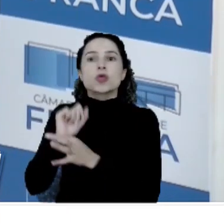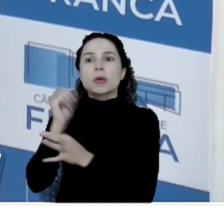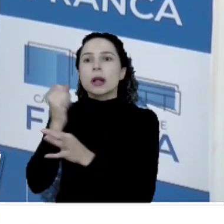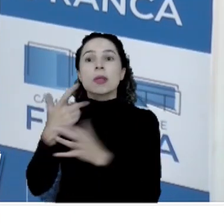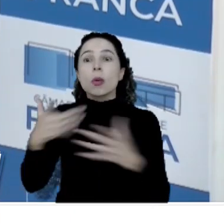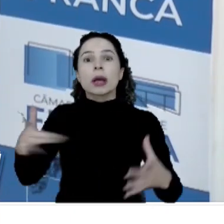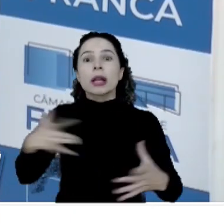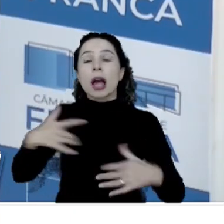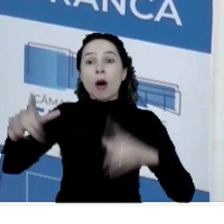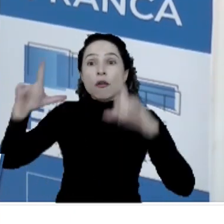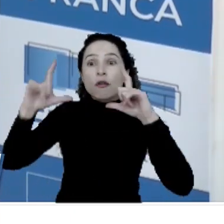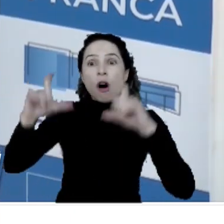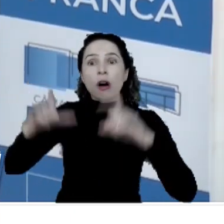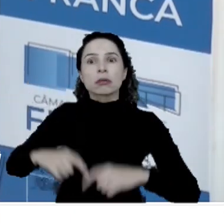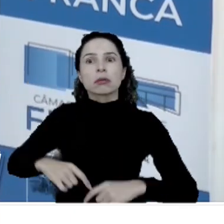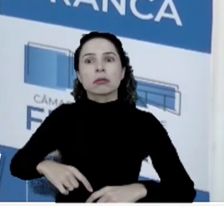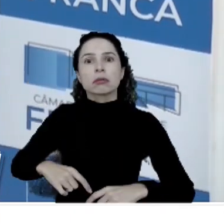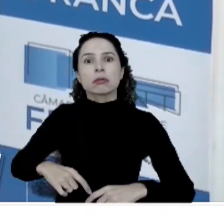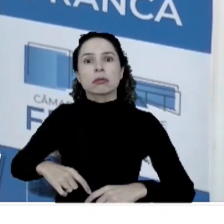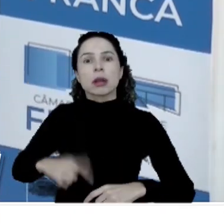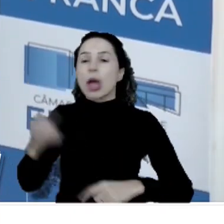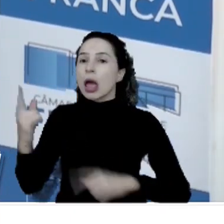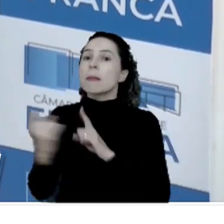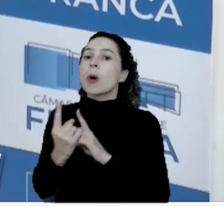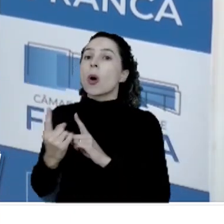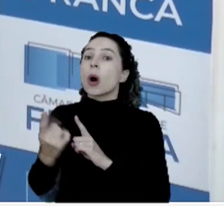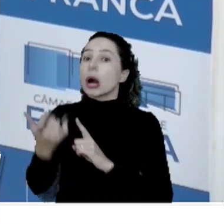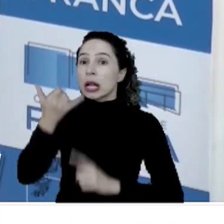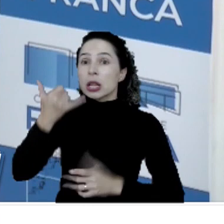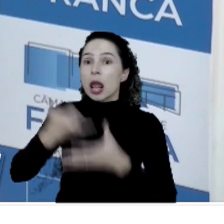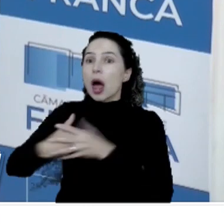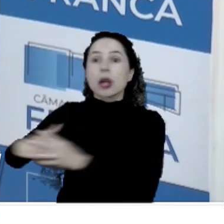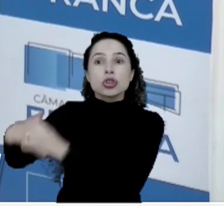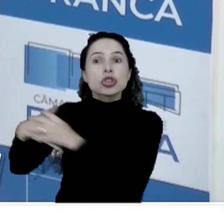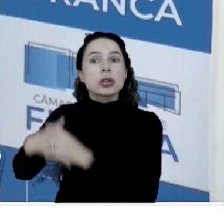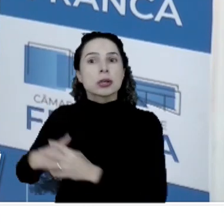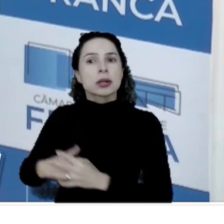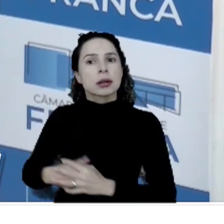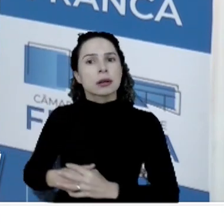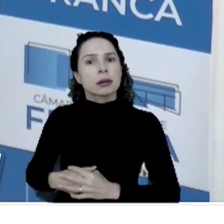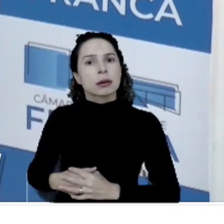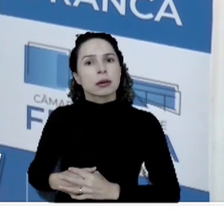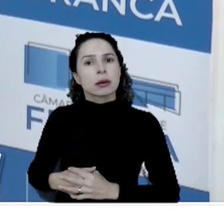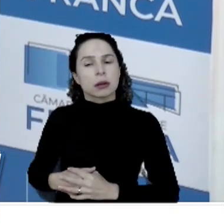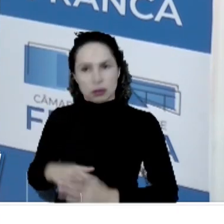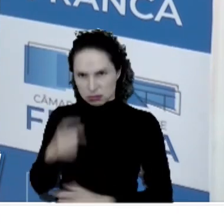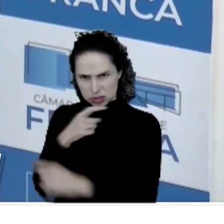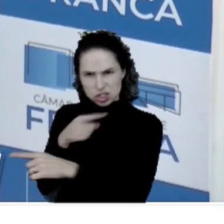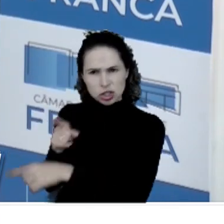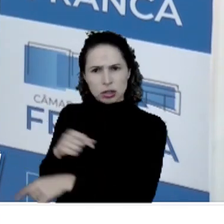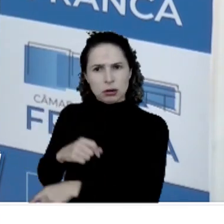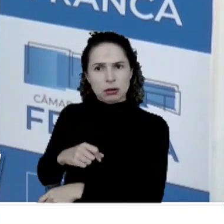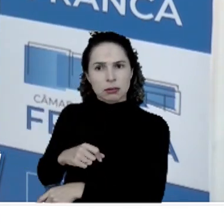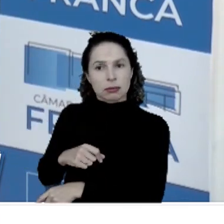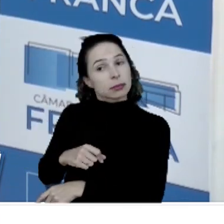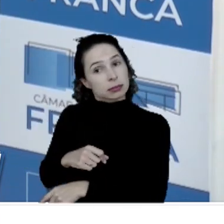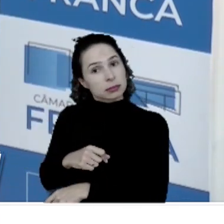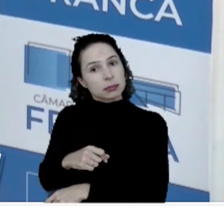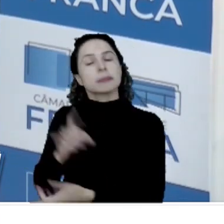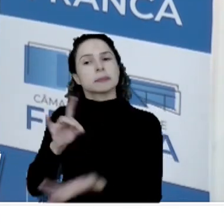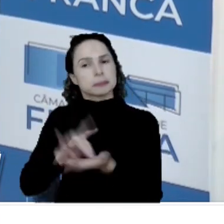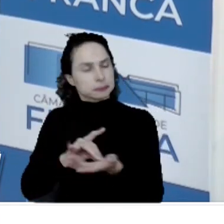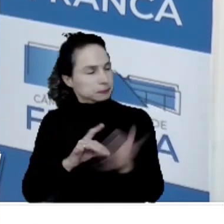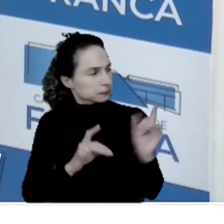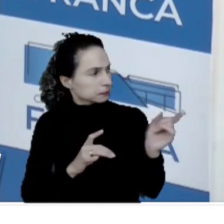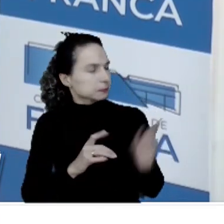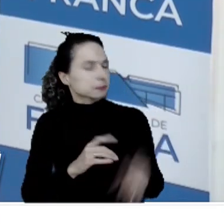foto, ele me abordou, queria tomar o celular da minha mão. Estou mentindo, vereadora? Verdade, Marcelo Tito. E